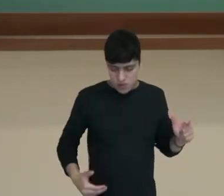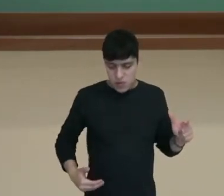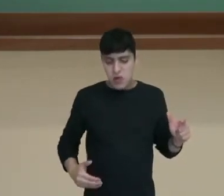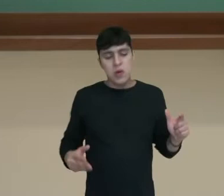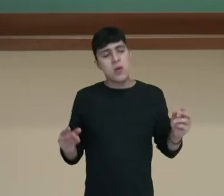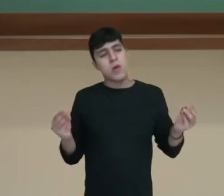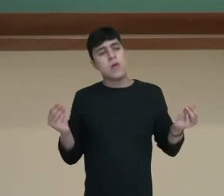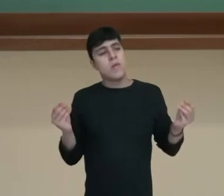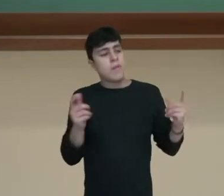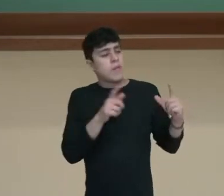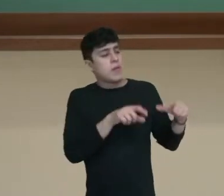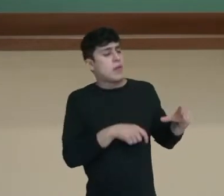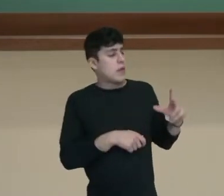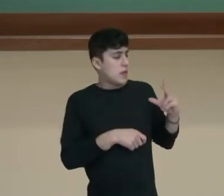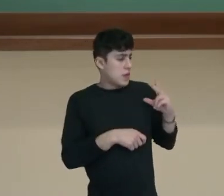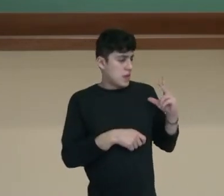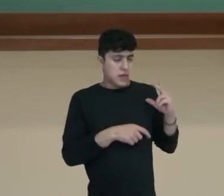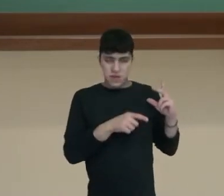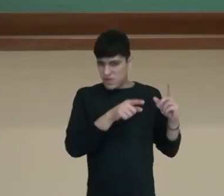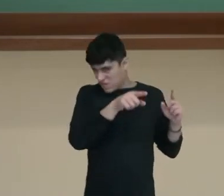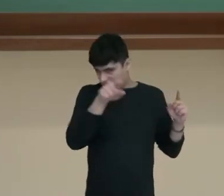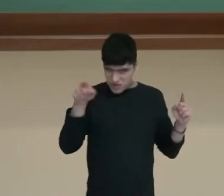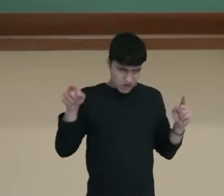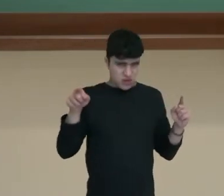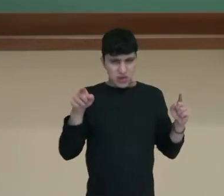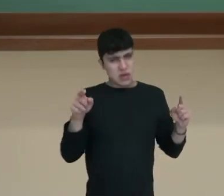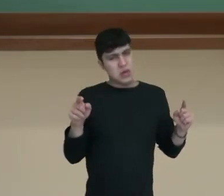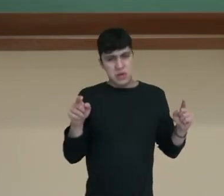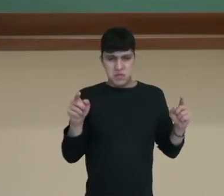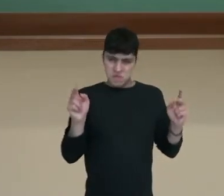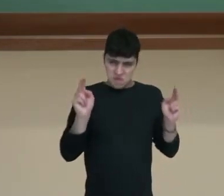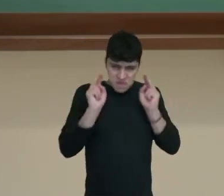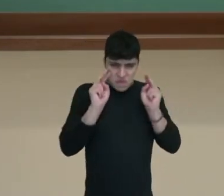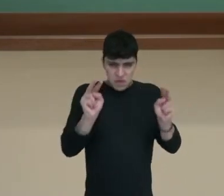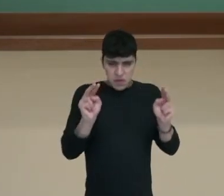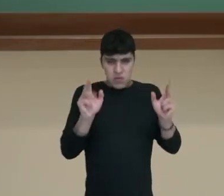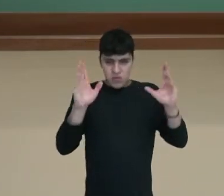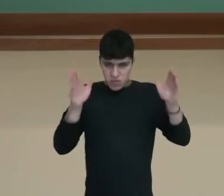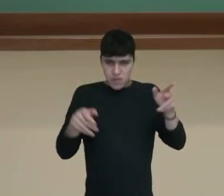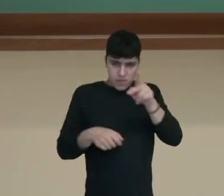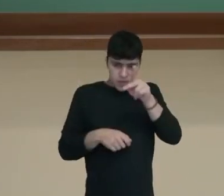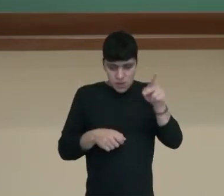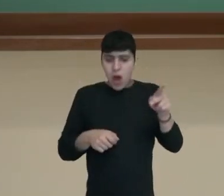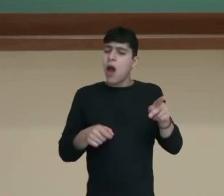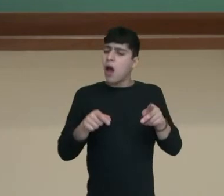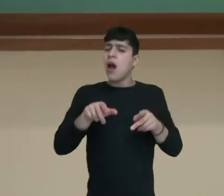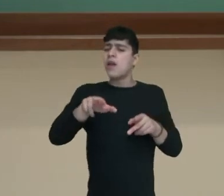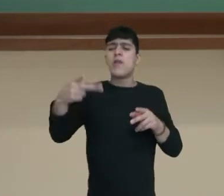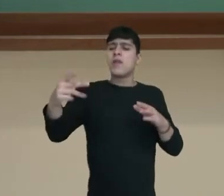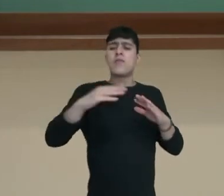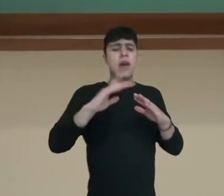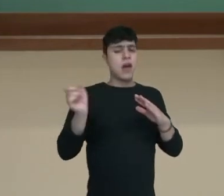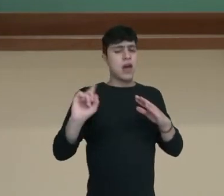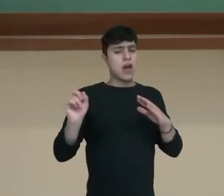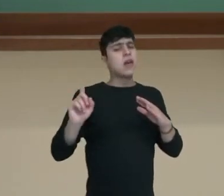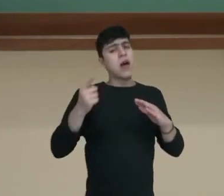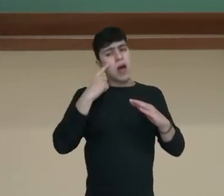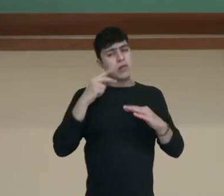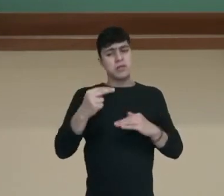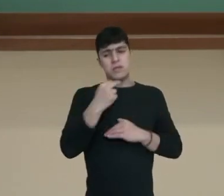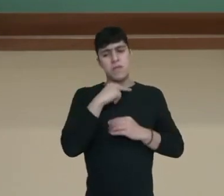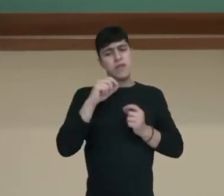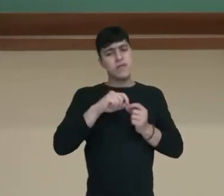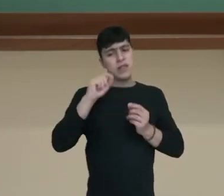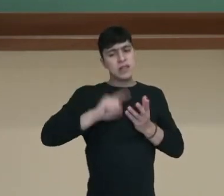lugar privado? Já escutou a professora falando assim, você não está na sua casa, não pode fazer isso. O que ela está querendo dizer